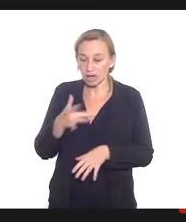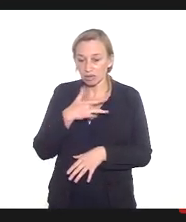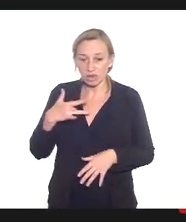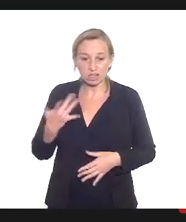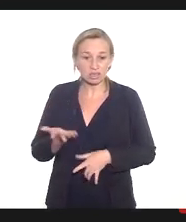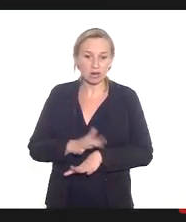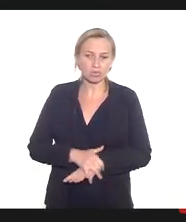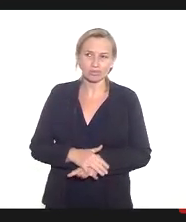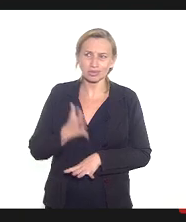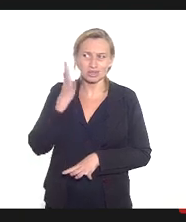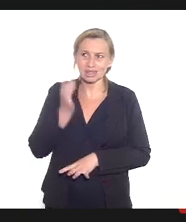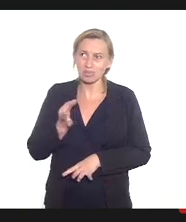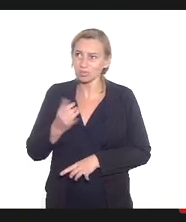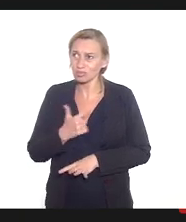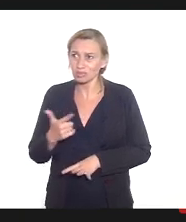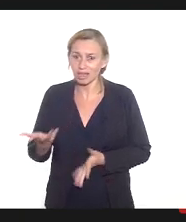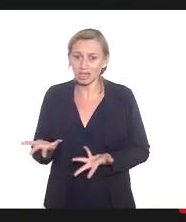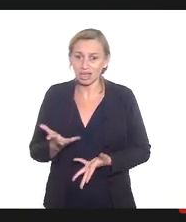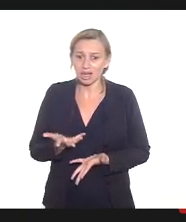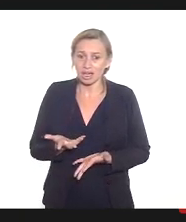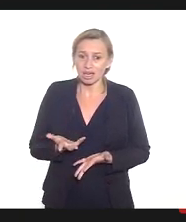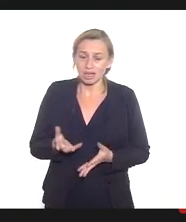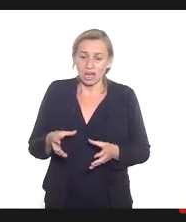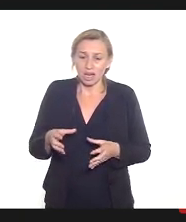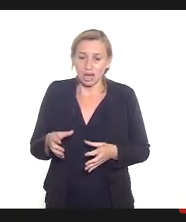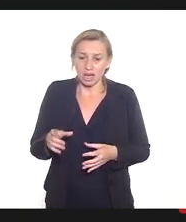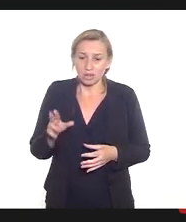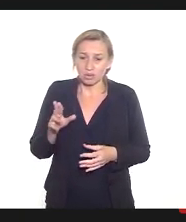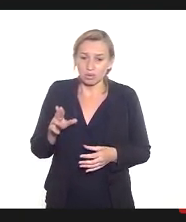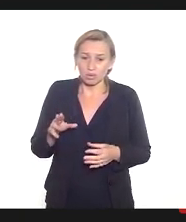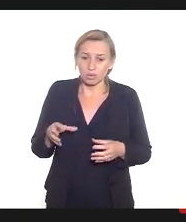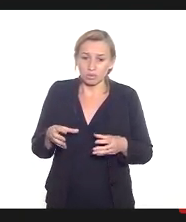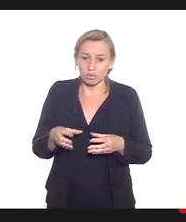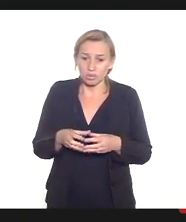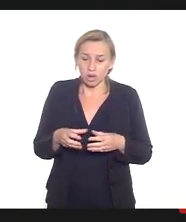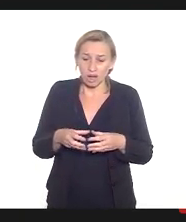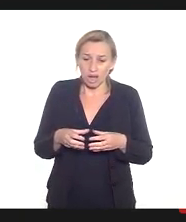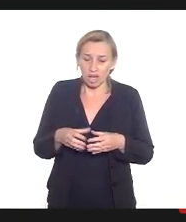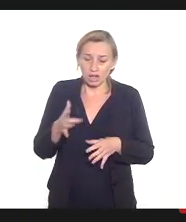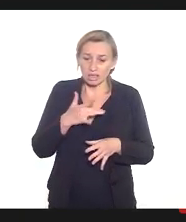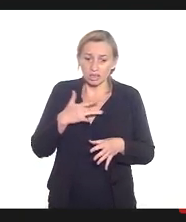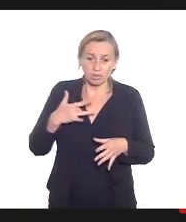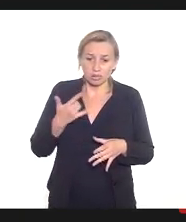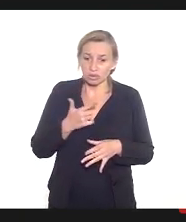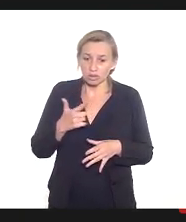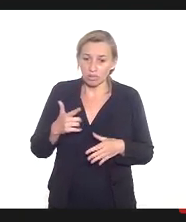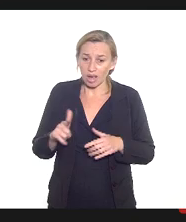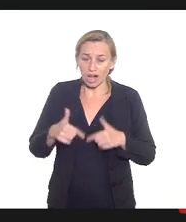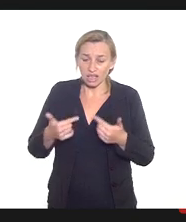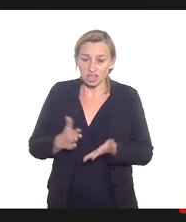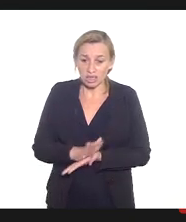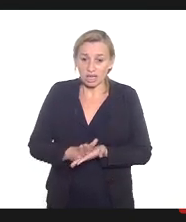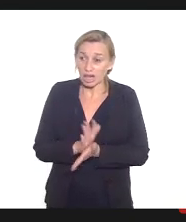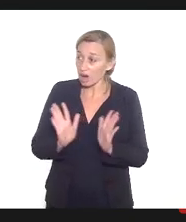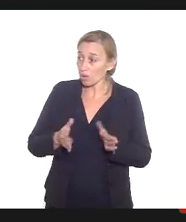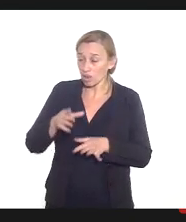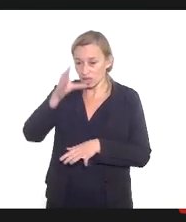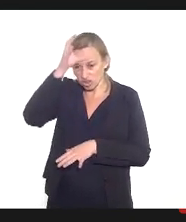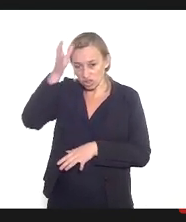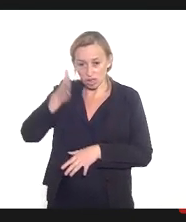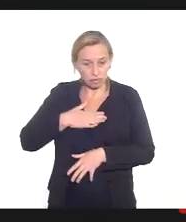a gente sabe que não tem não tem as unidades de saúde não funcionam Agora mesmo eu tô com a minha minha